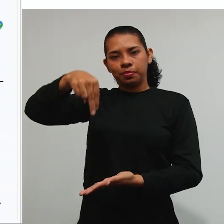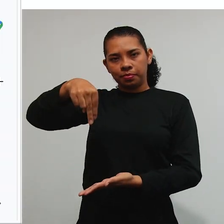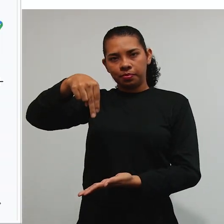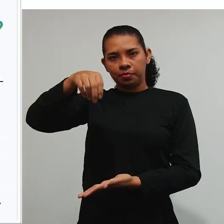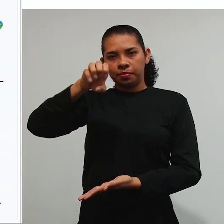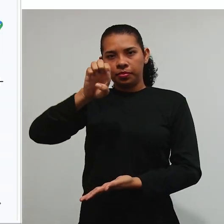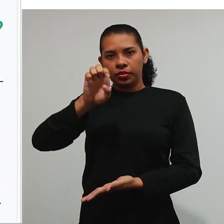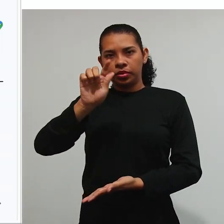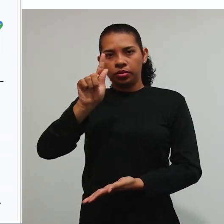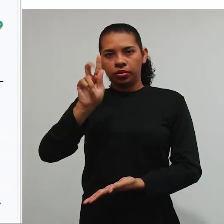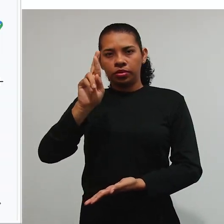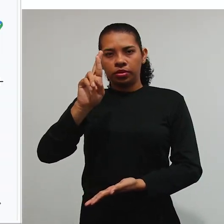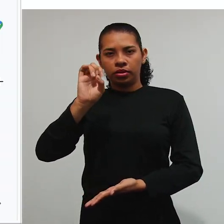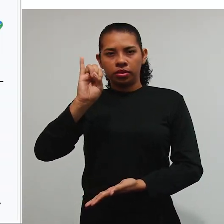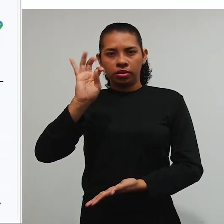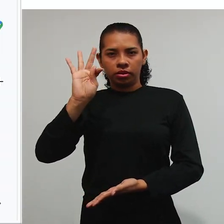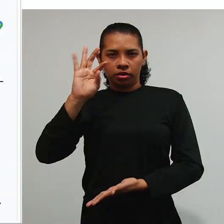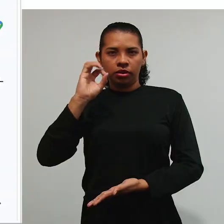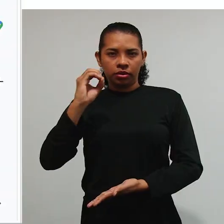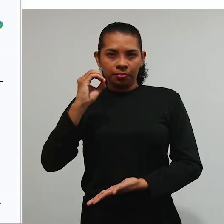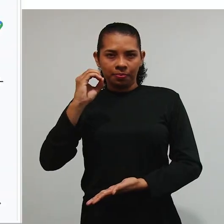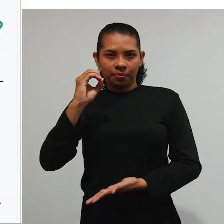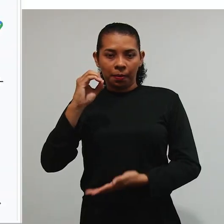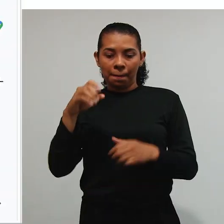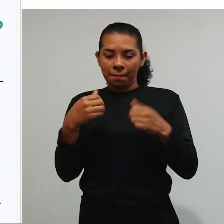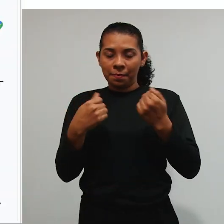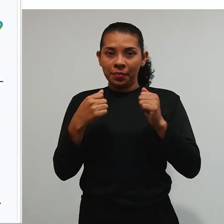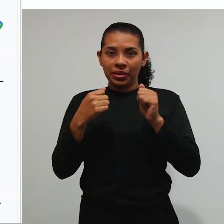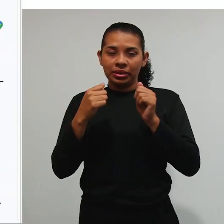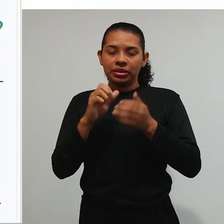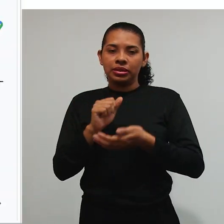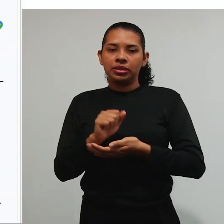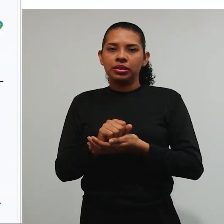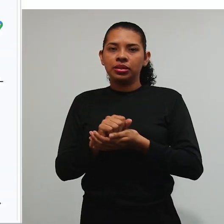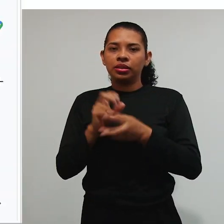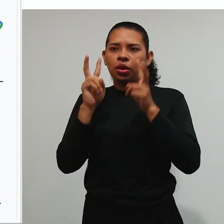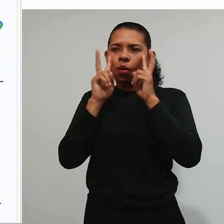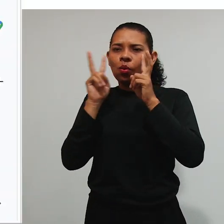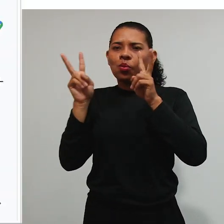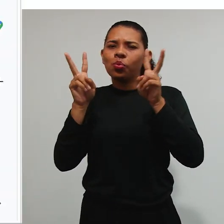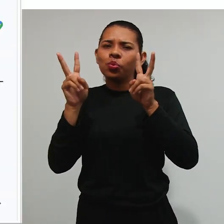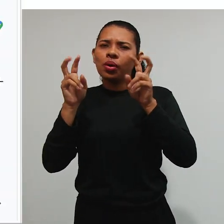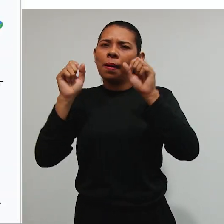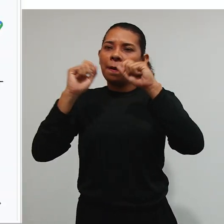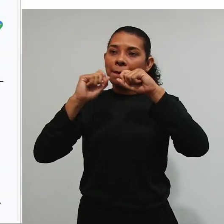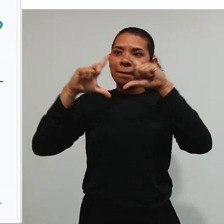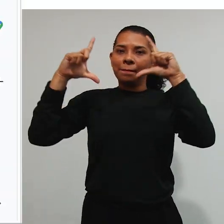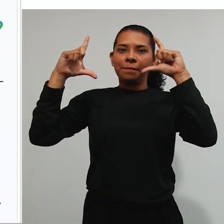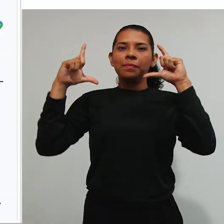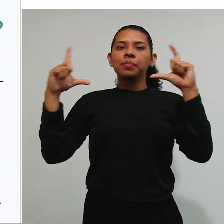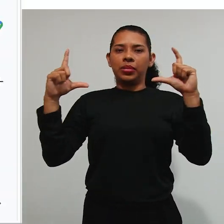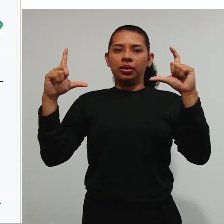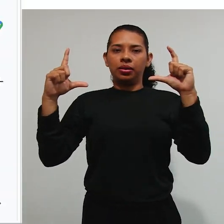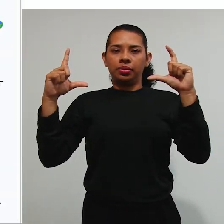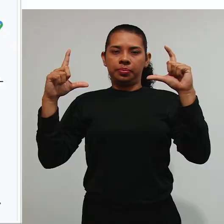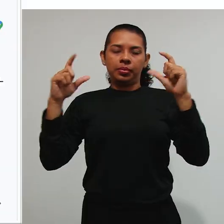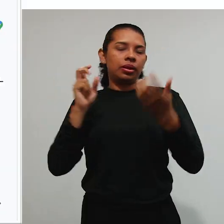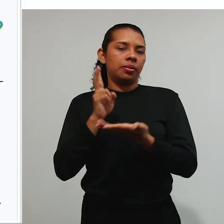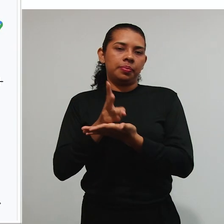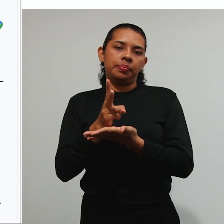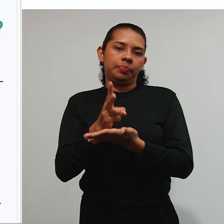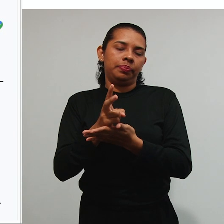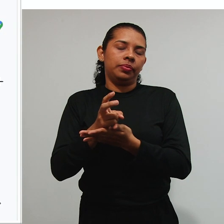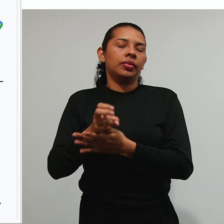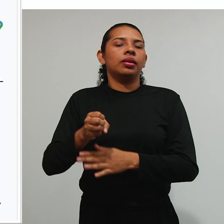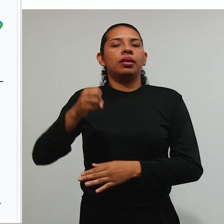Não o título ele tem que estar destacado e o destaque que se dá pela ABNT é o